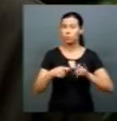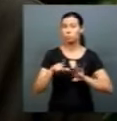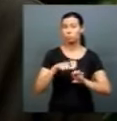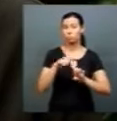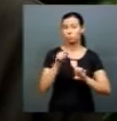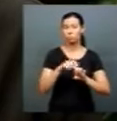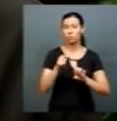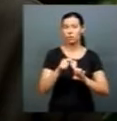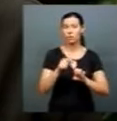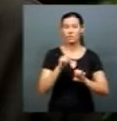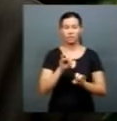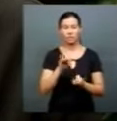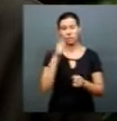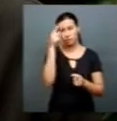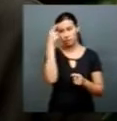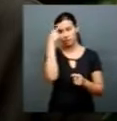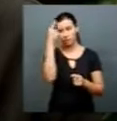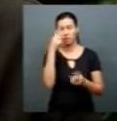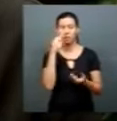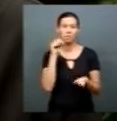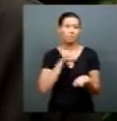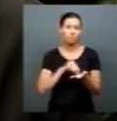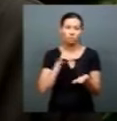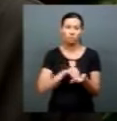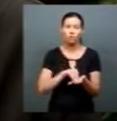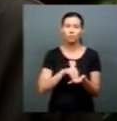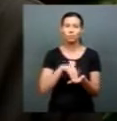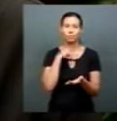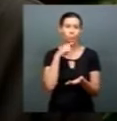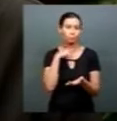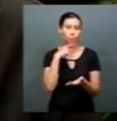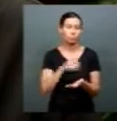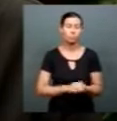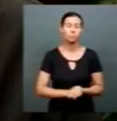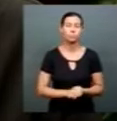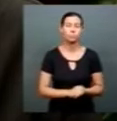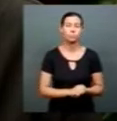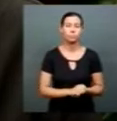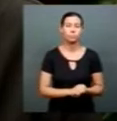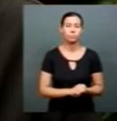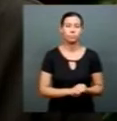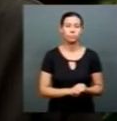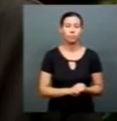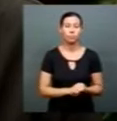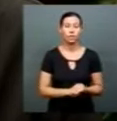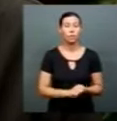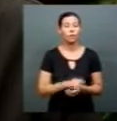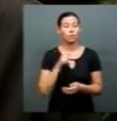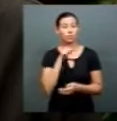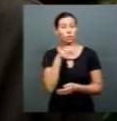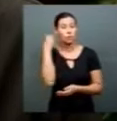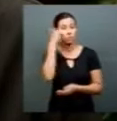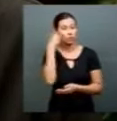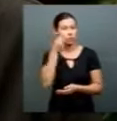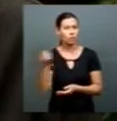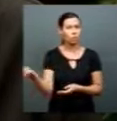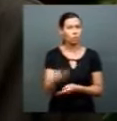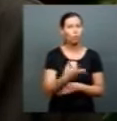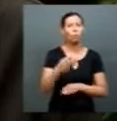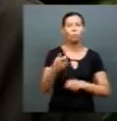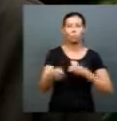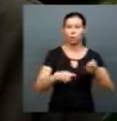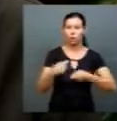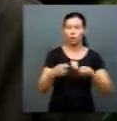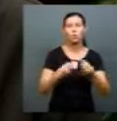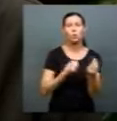uma grande ideia, você não vai voar muito, não. E, diante da sua experiência, enfim, ou das inovações do mercado, você